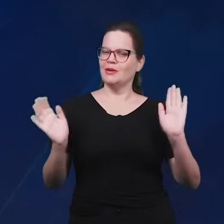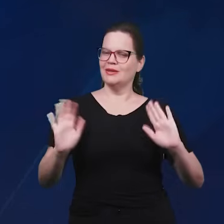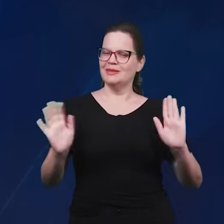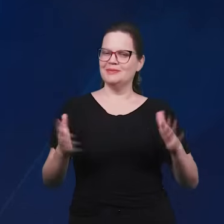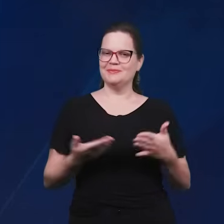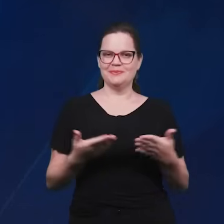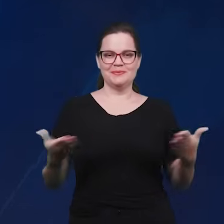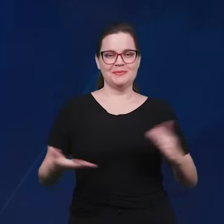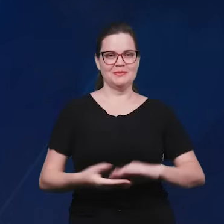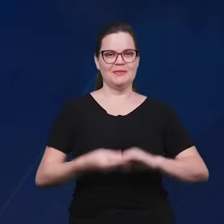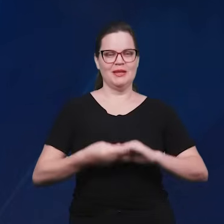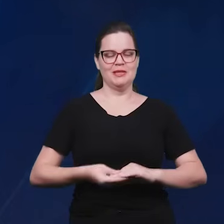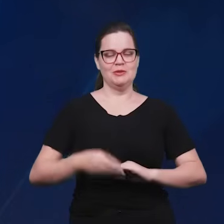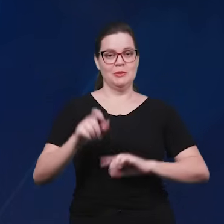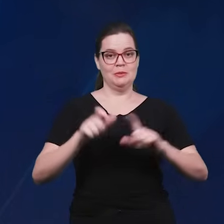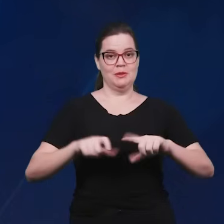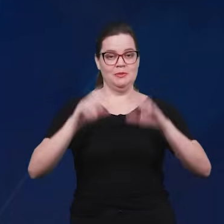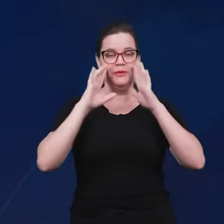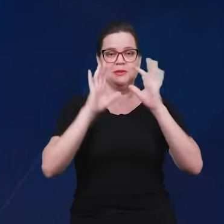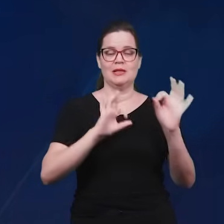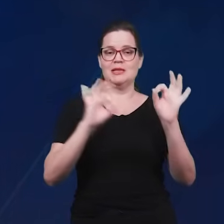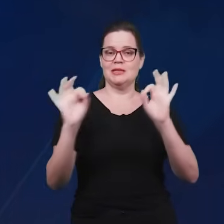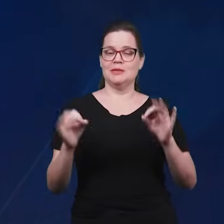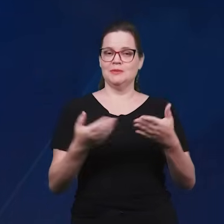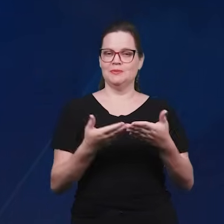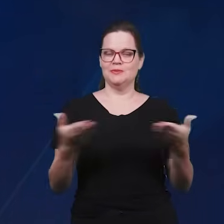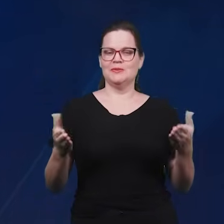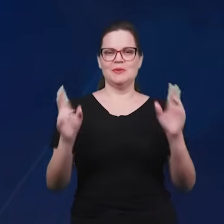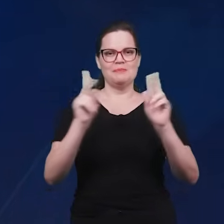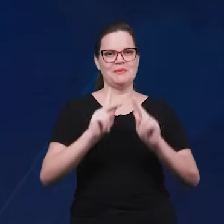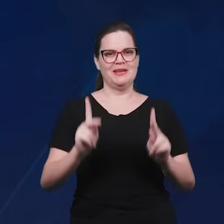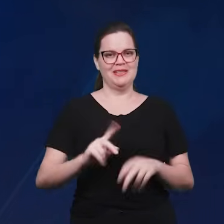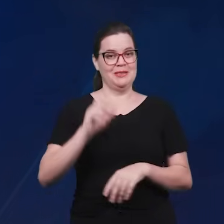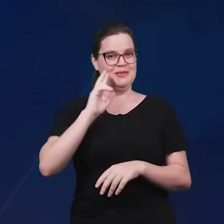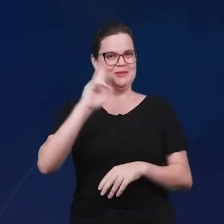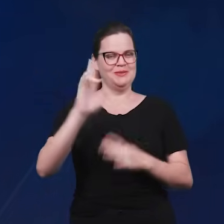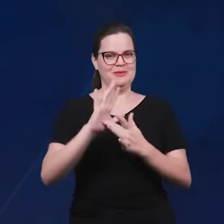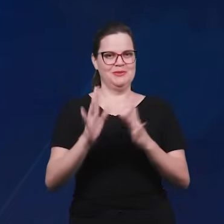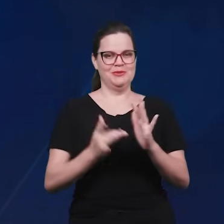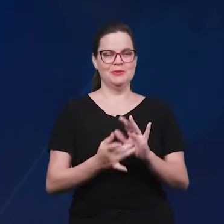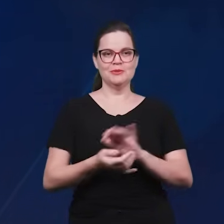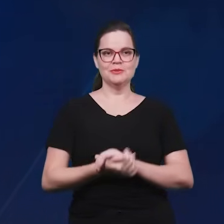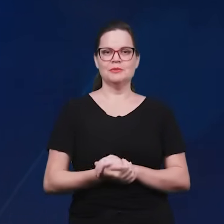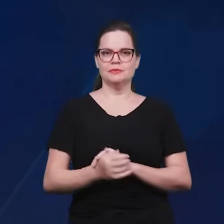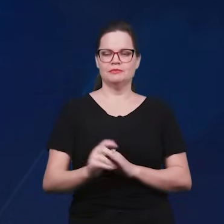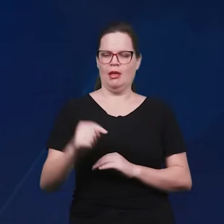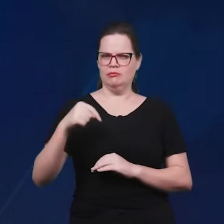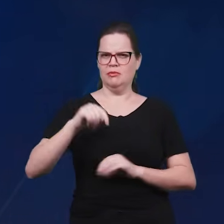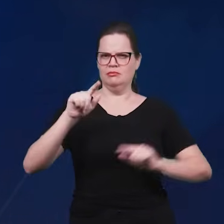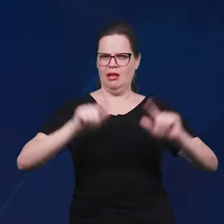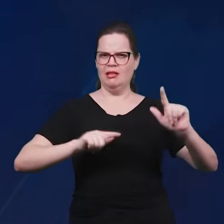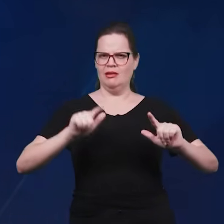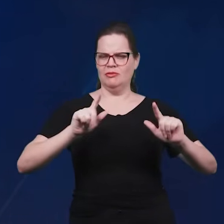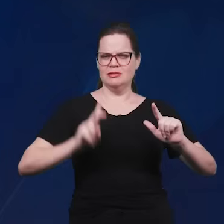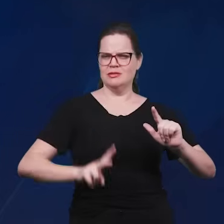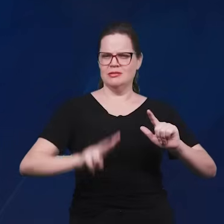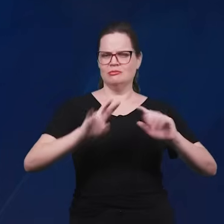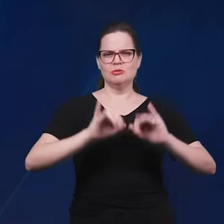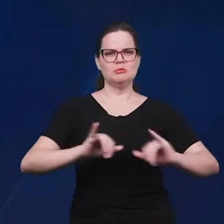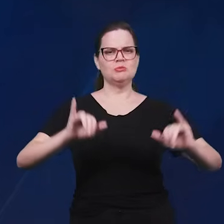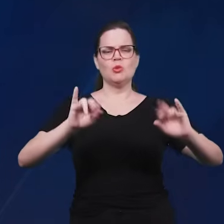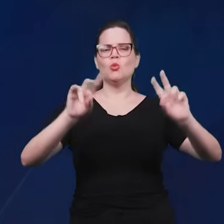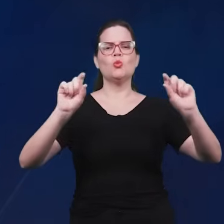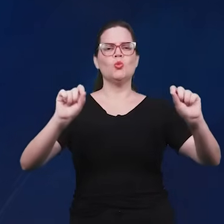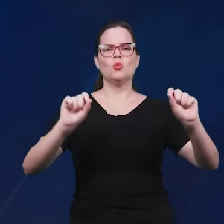Olá, saudamos todos que nos assistem com a paz do Senhor Jesus. Por meio deste canal, nós apresentamos sempre o